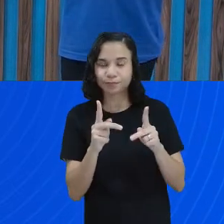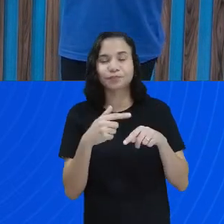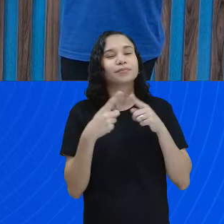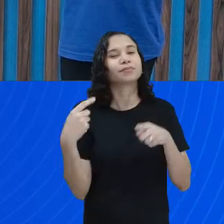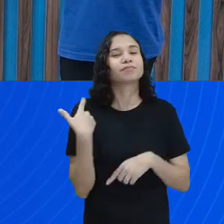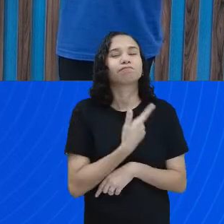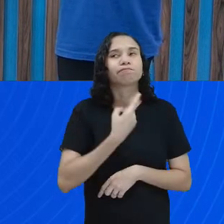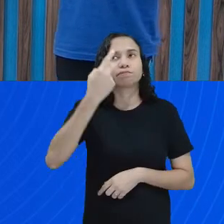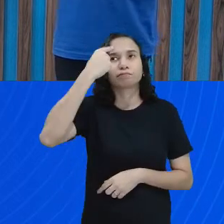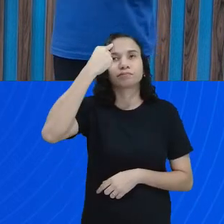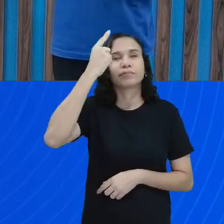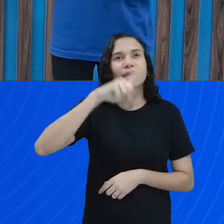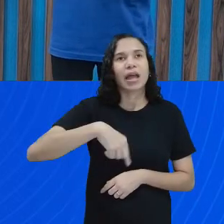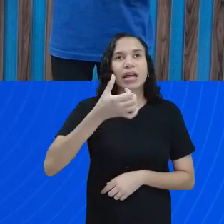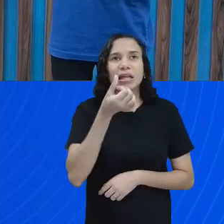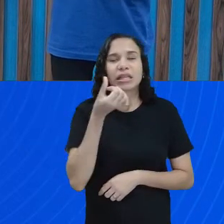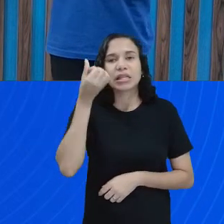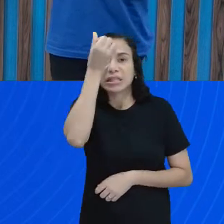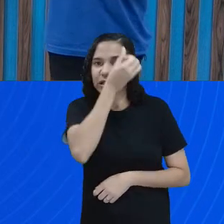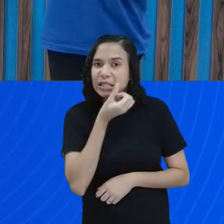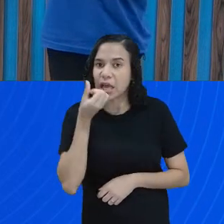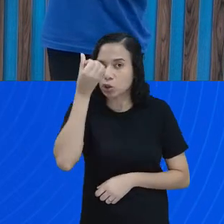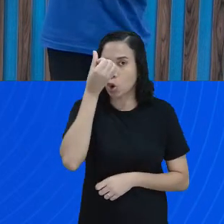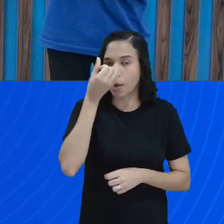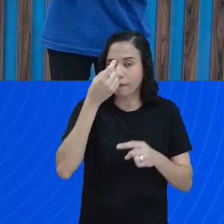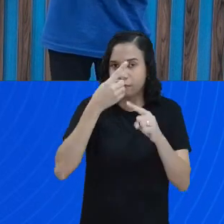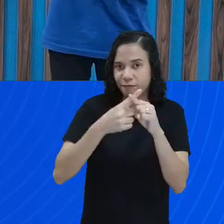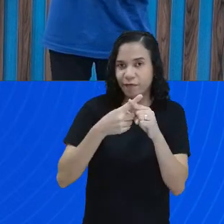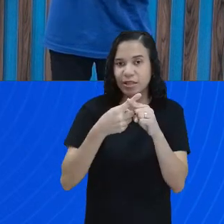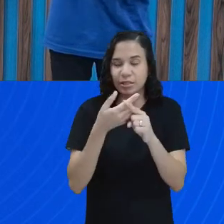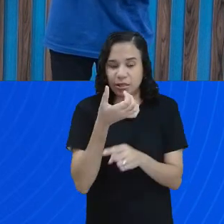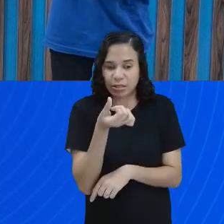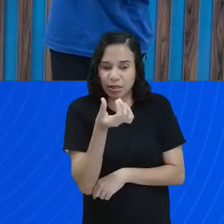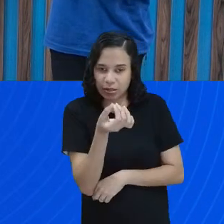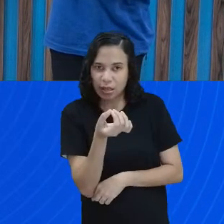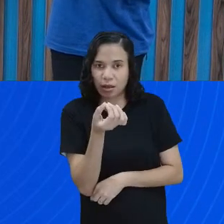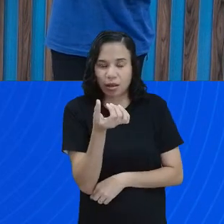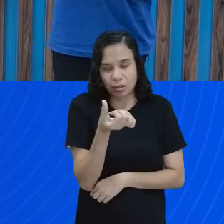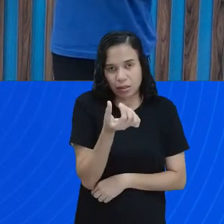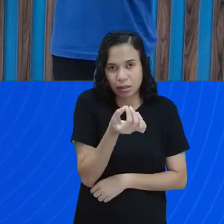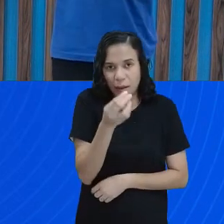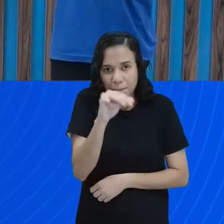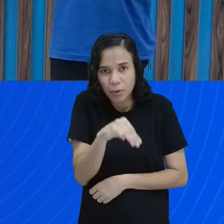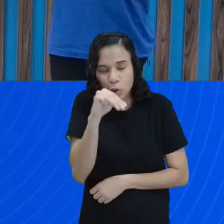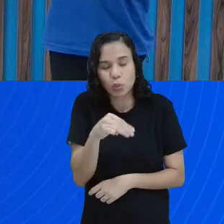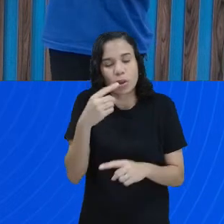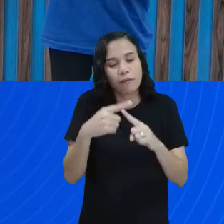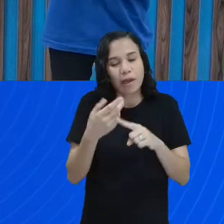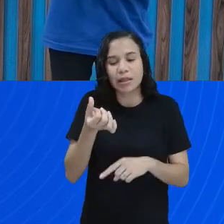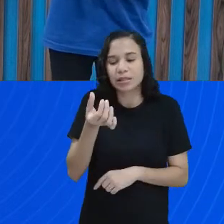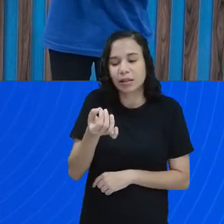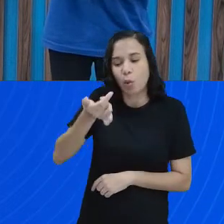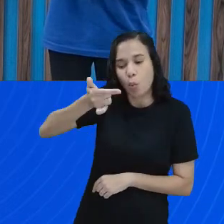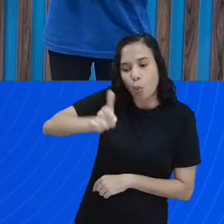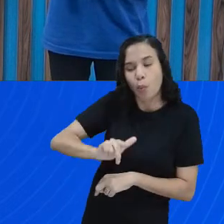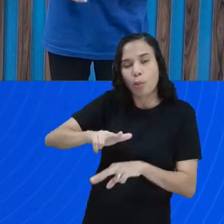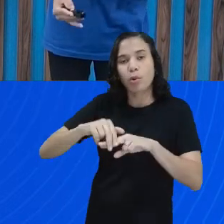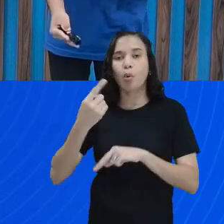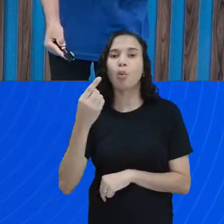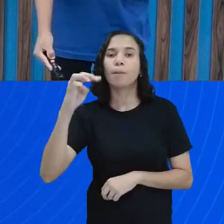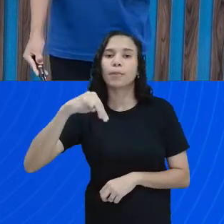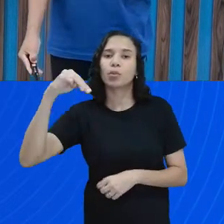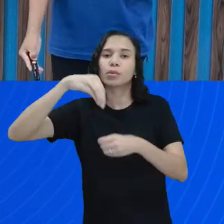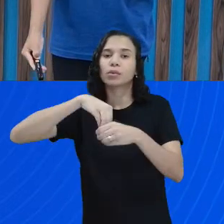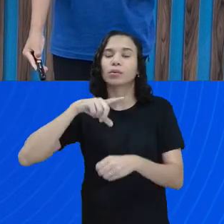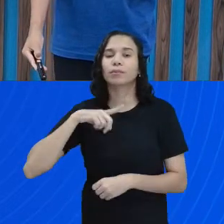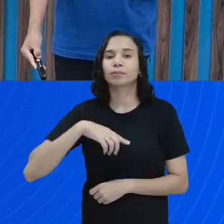aí eu vou pensar assim, são 6 horas vezes 60, porque 1 hora tem 60 minutos, e vezes 60 de novo, porque 1 minuto tem